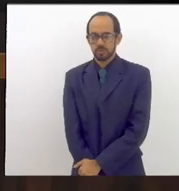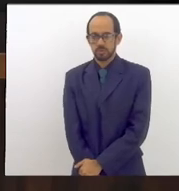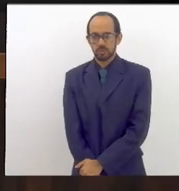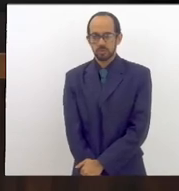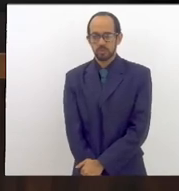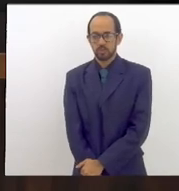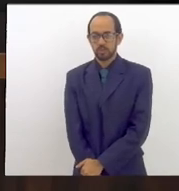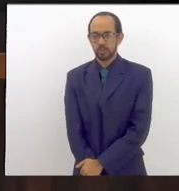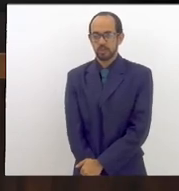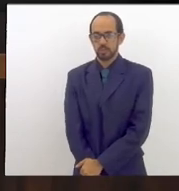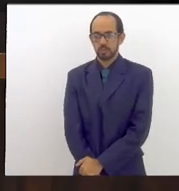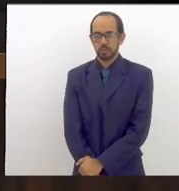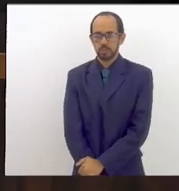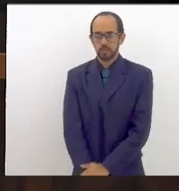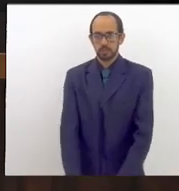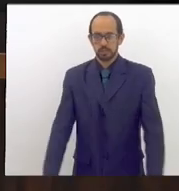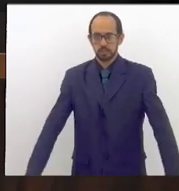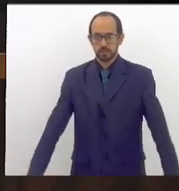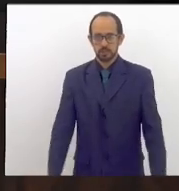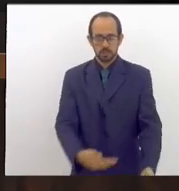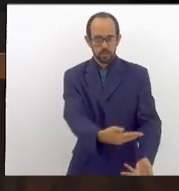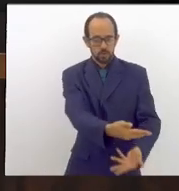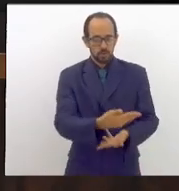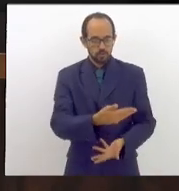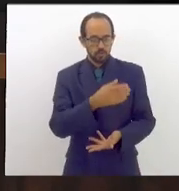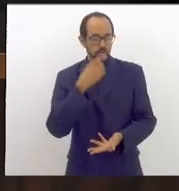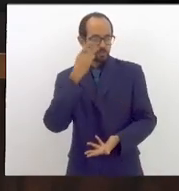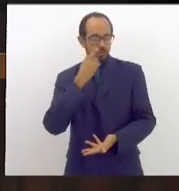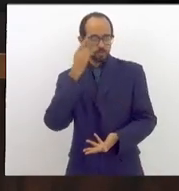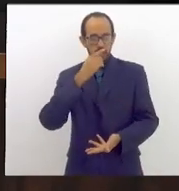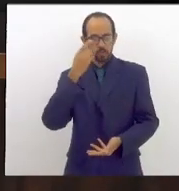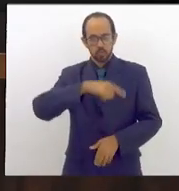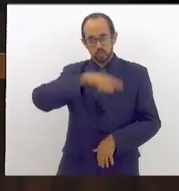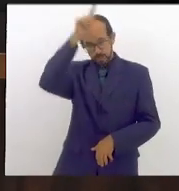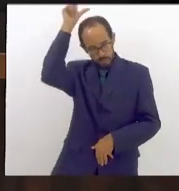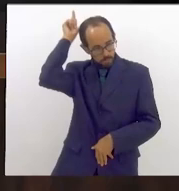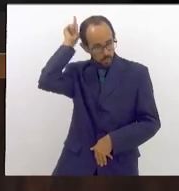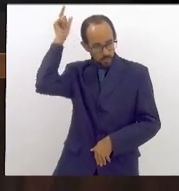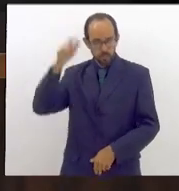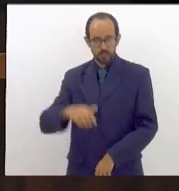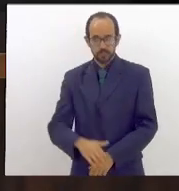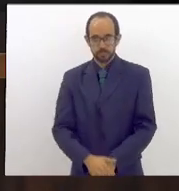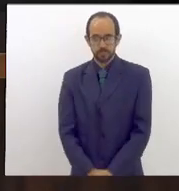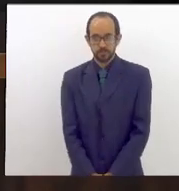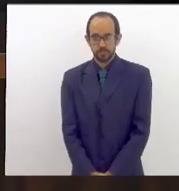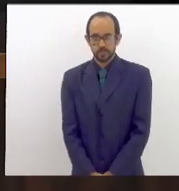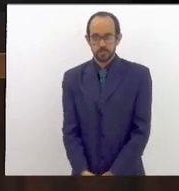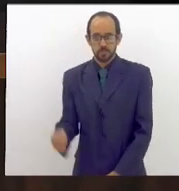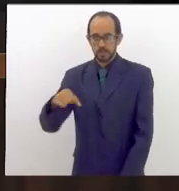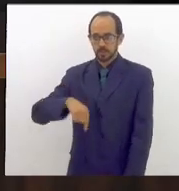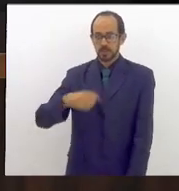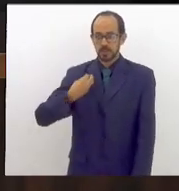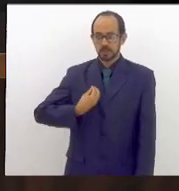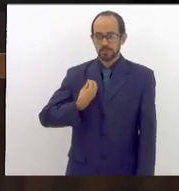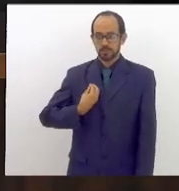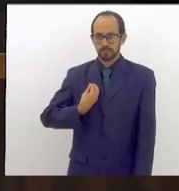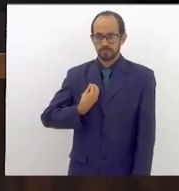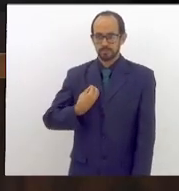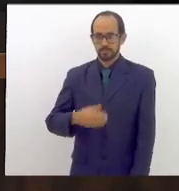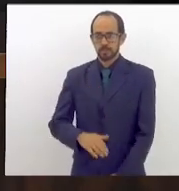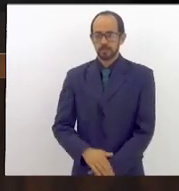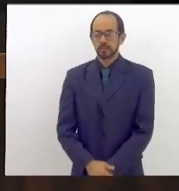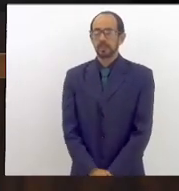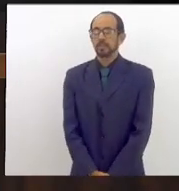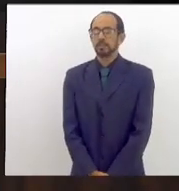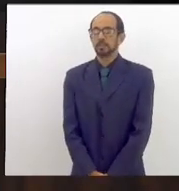e presidência convido o Deputado Luiz Paulo para estar conosco aqui tem